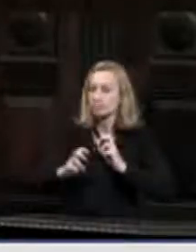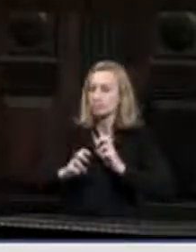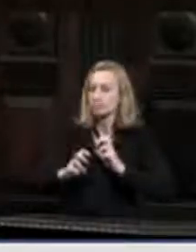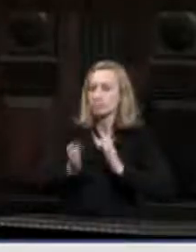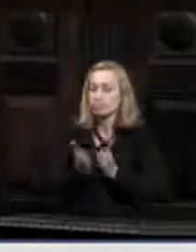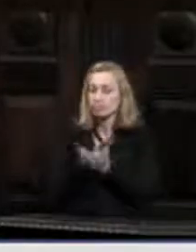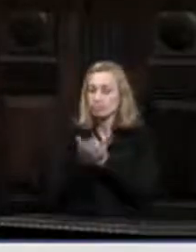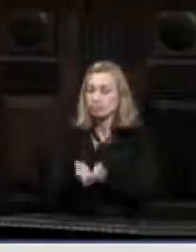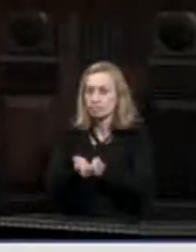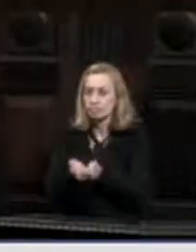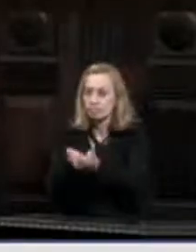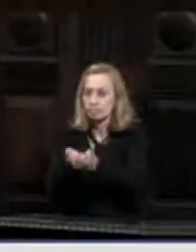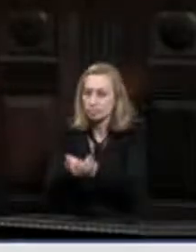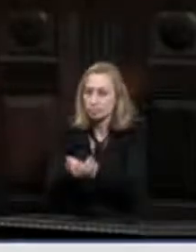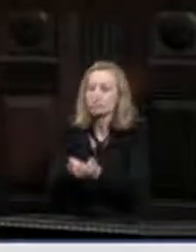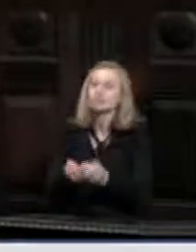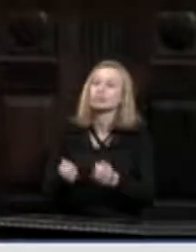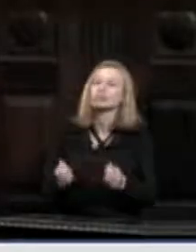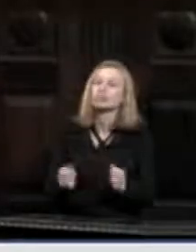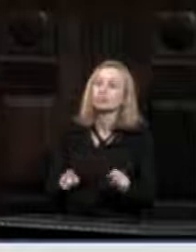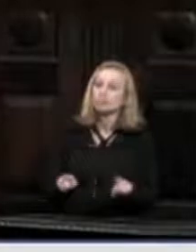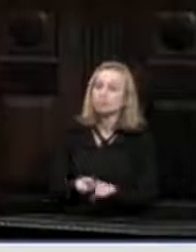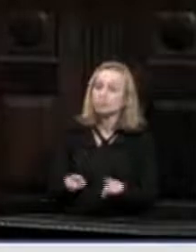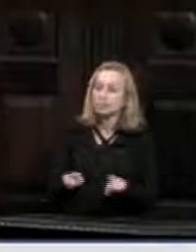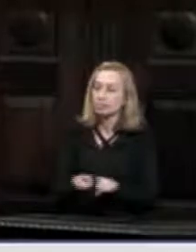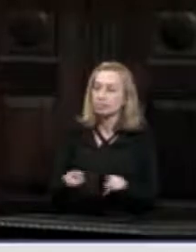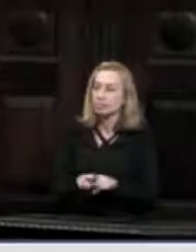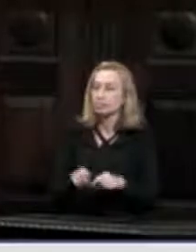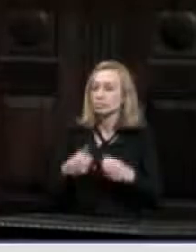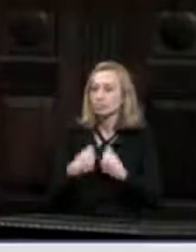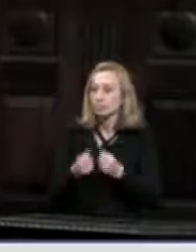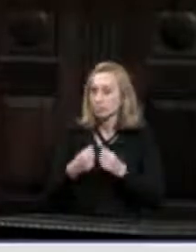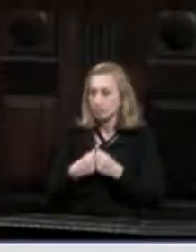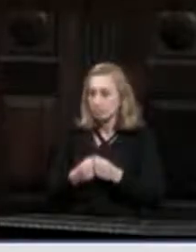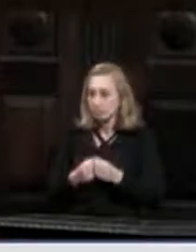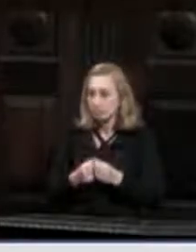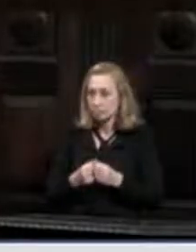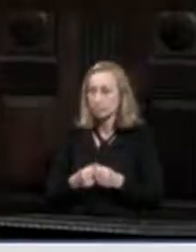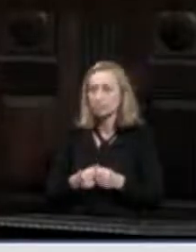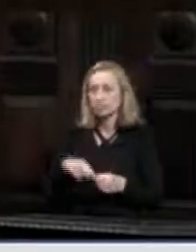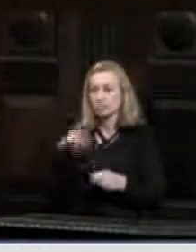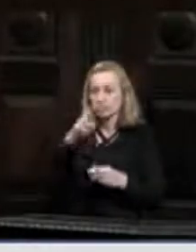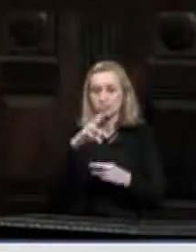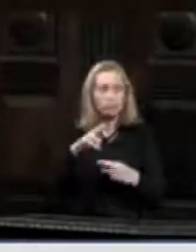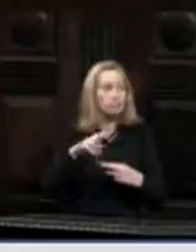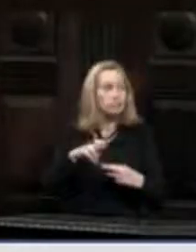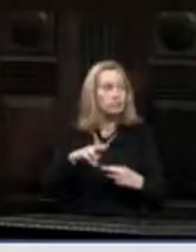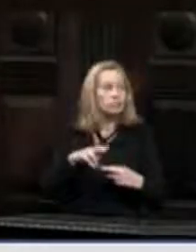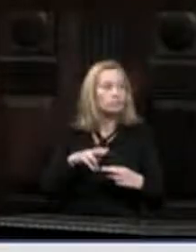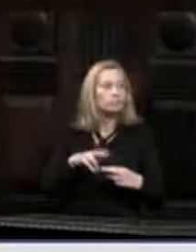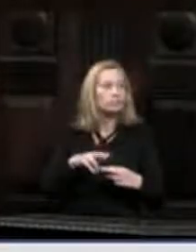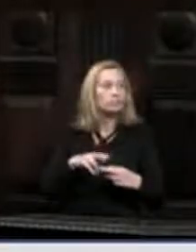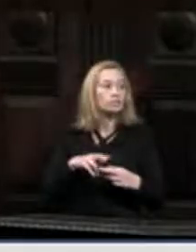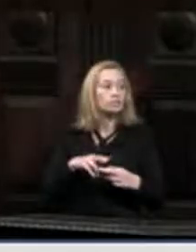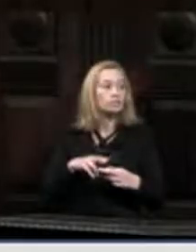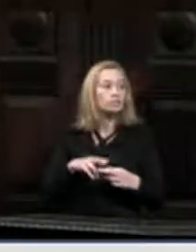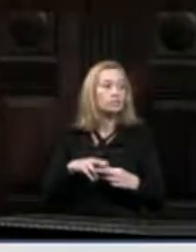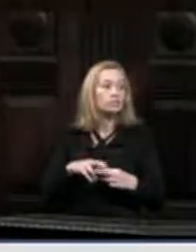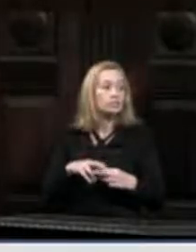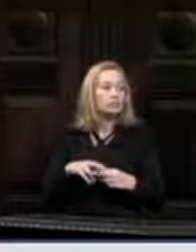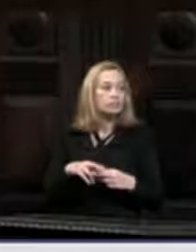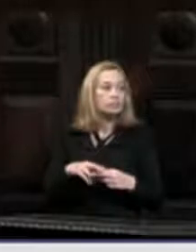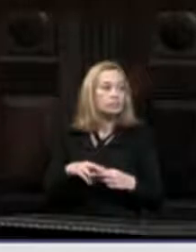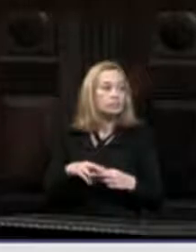trem e as rodovias de responsabilidade do Estado, e a AGENERSA, que se volta para a questão